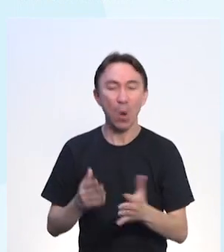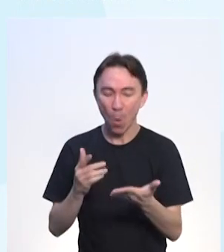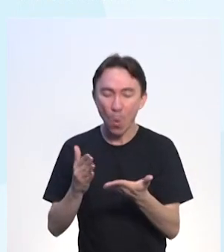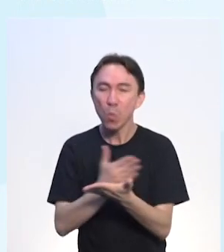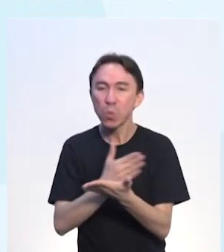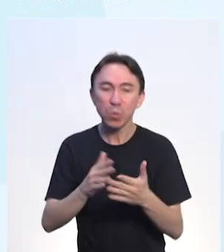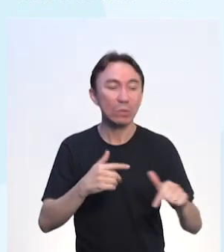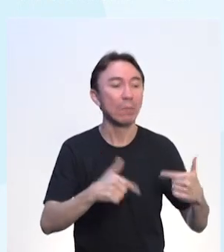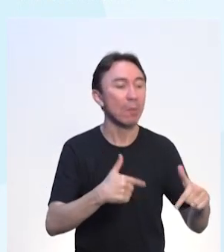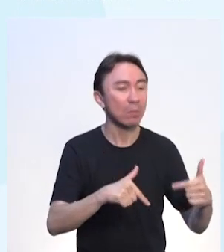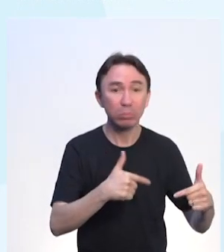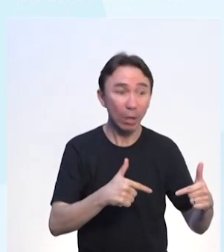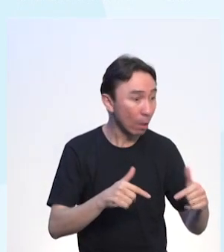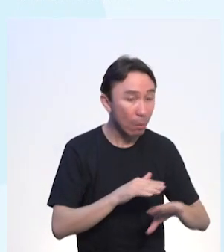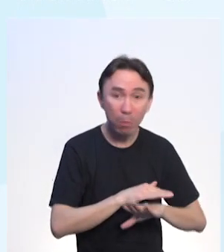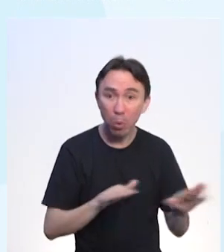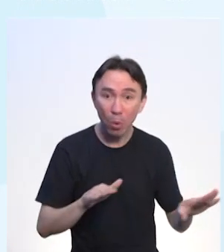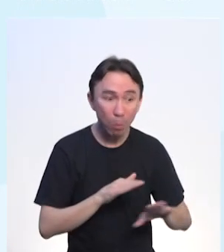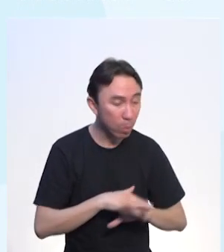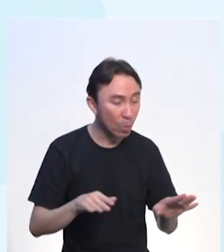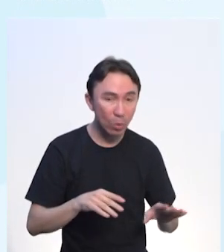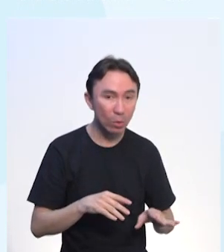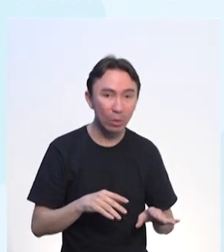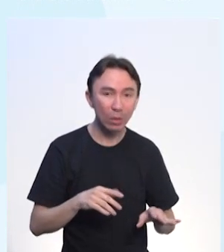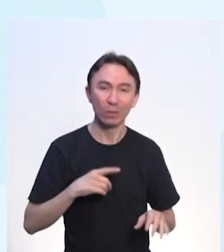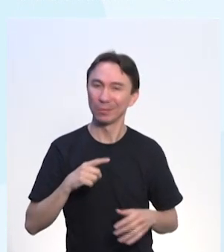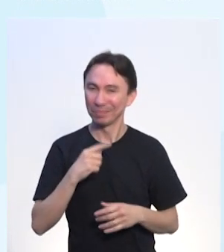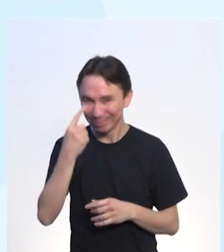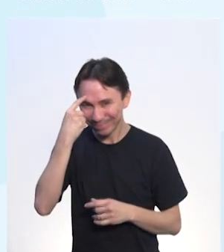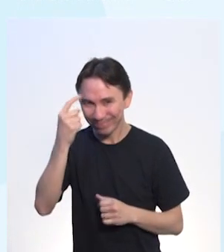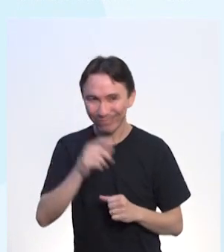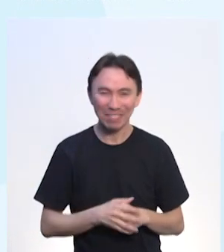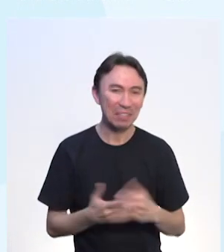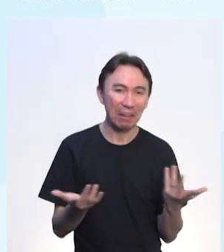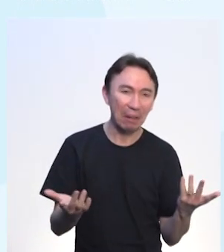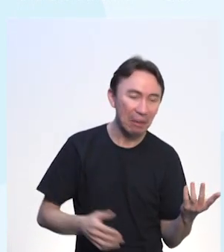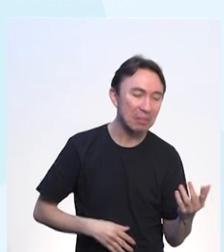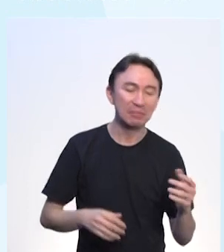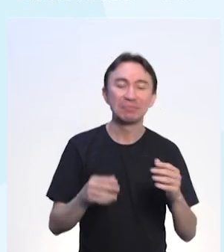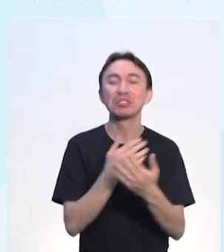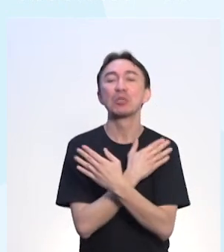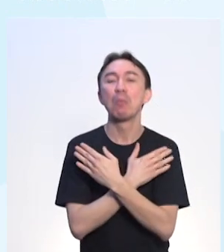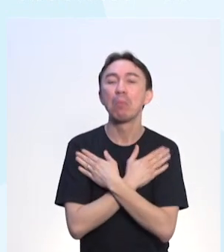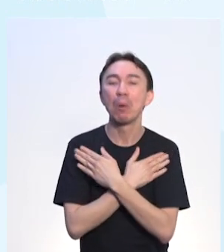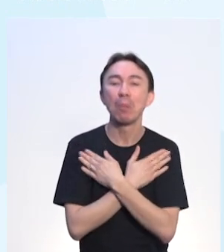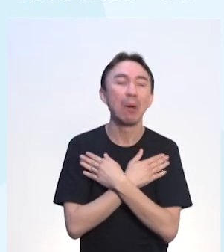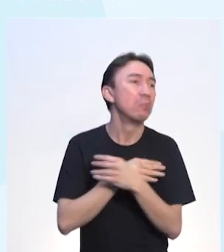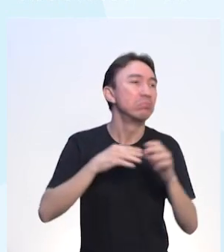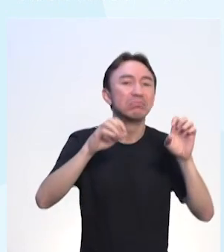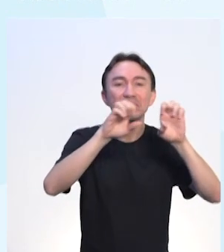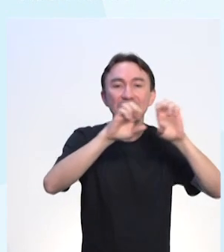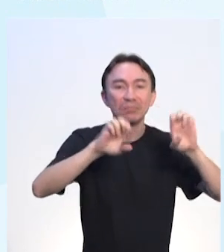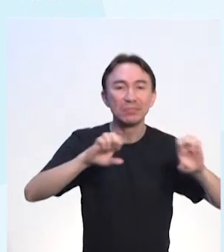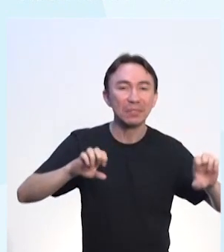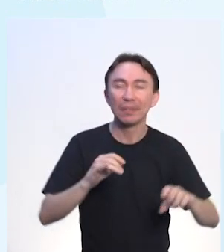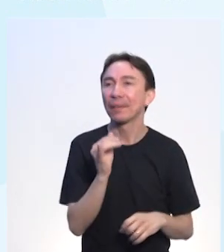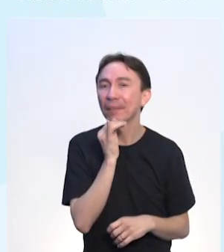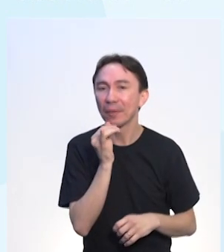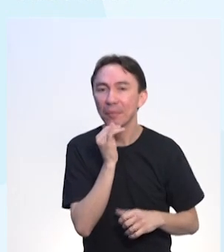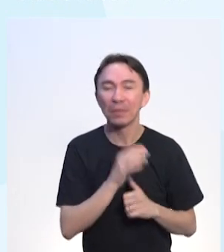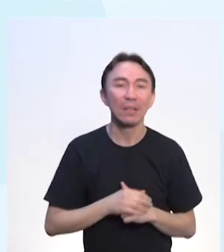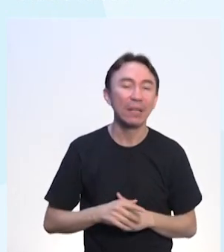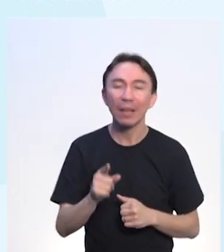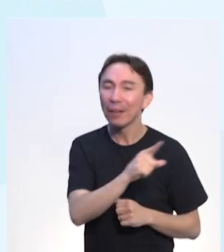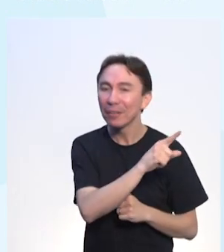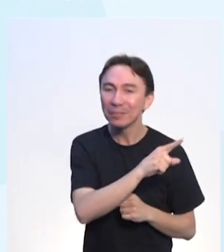desnecessários. Então, emprego estrutural é, por exemplo, o fato de que o acendedor de poste não existe mais